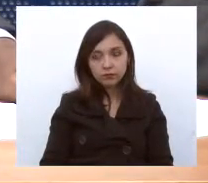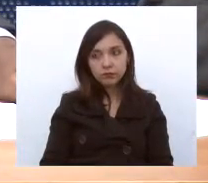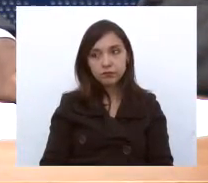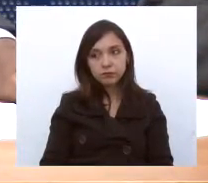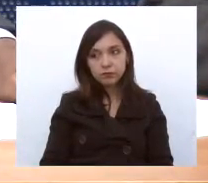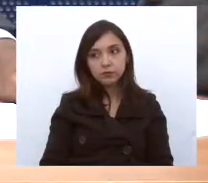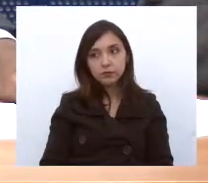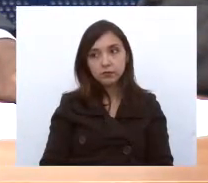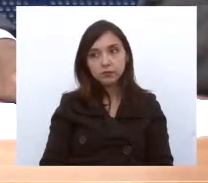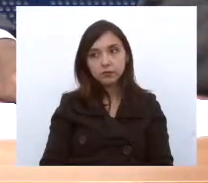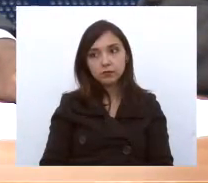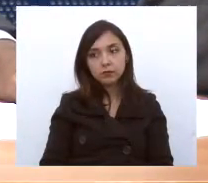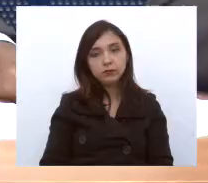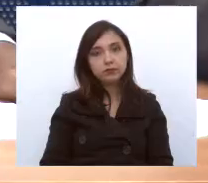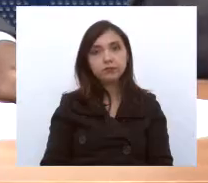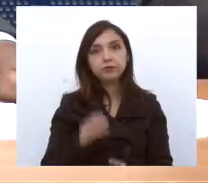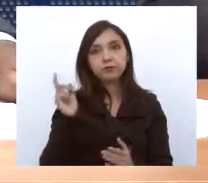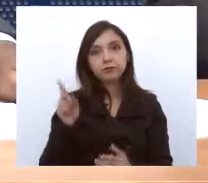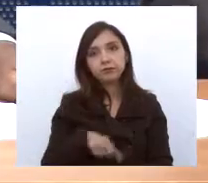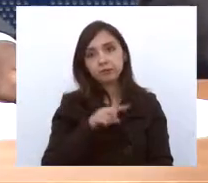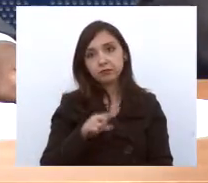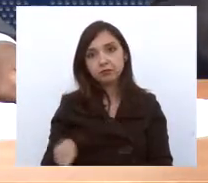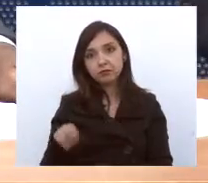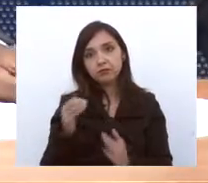Absoluto, né? Rejeitado.